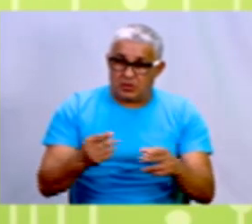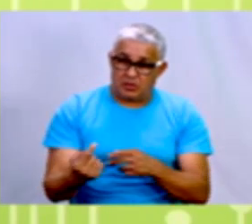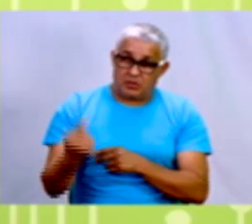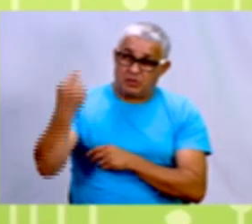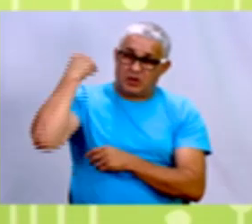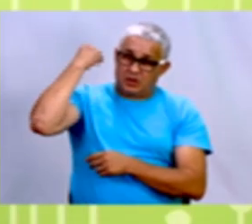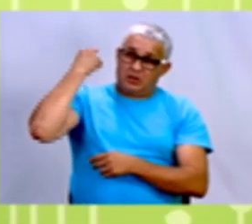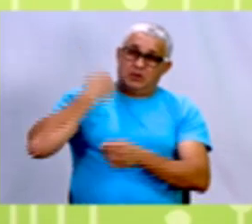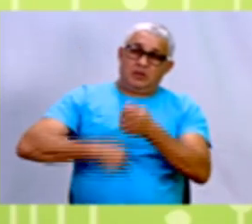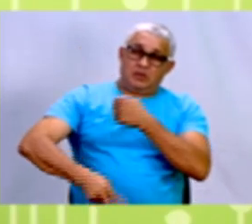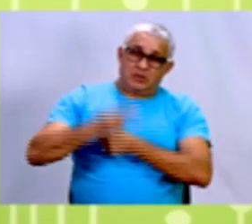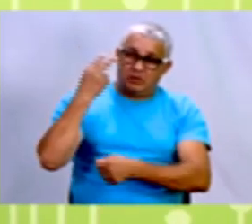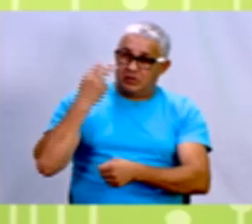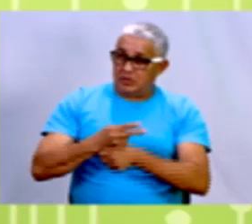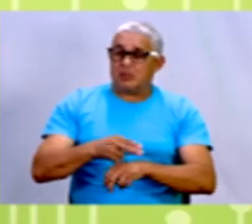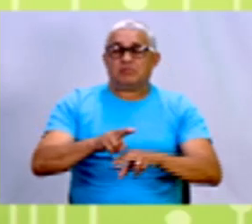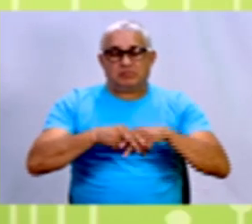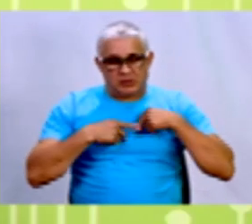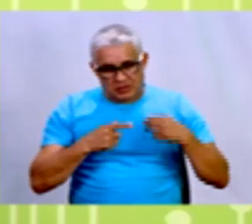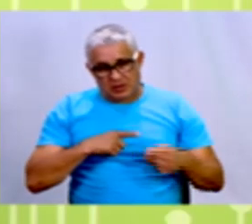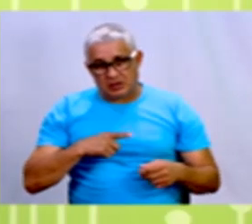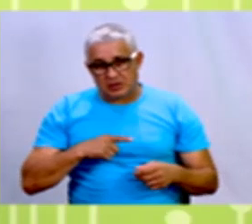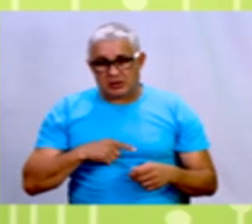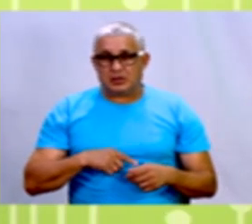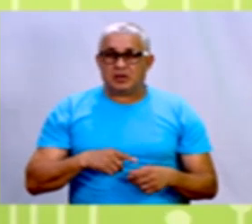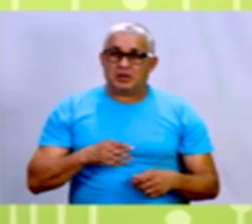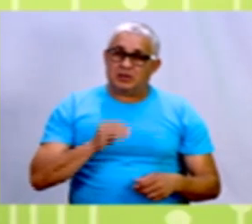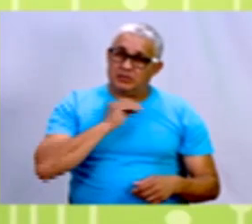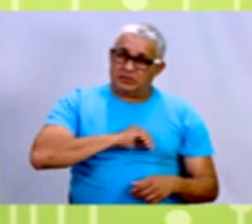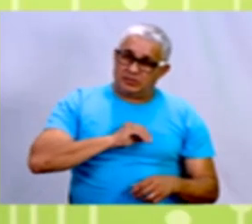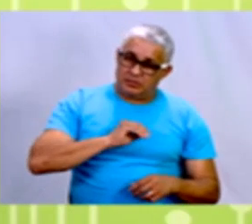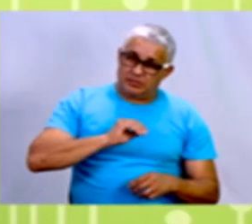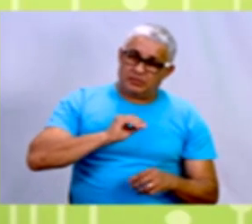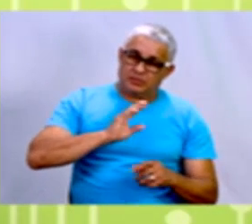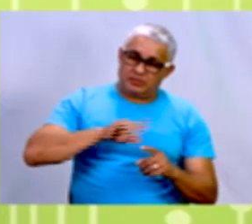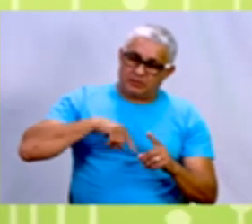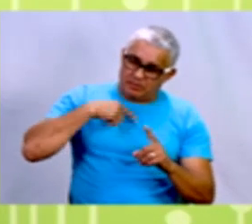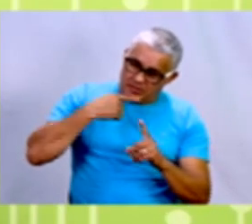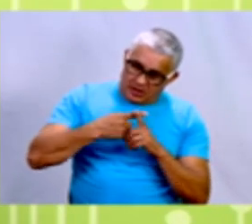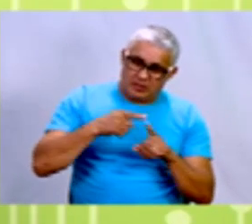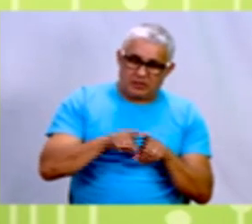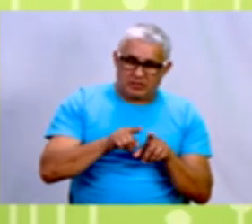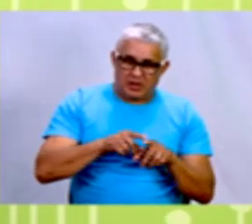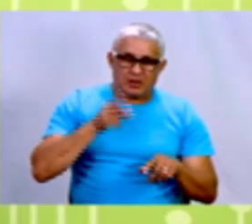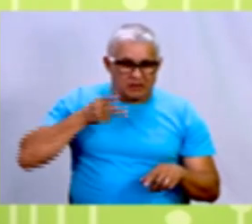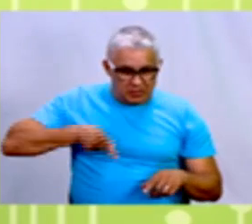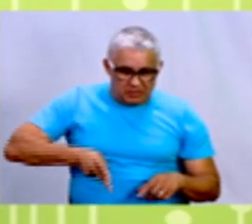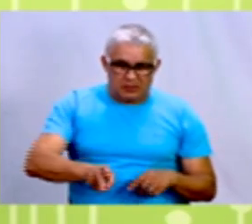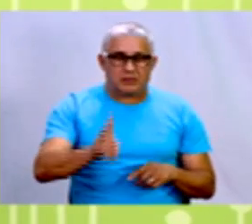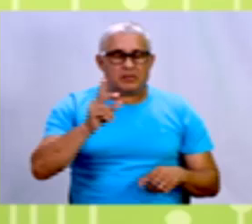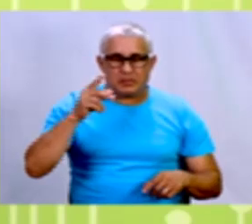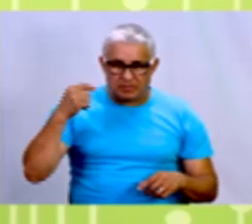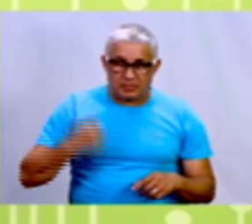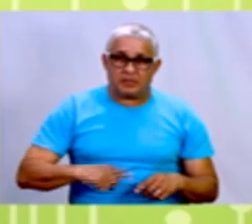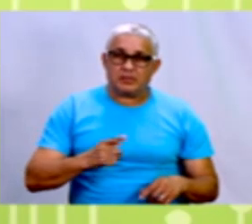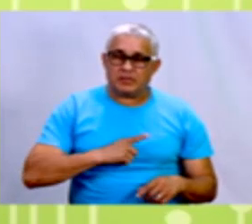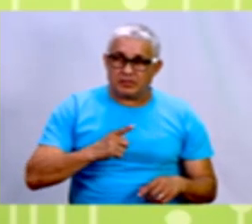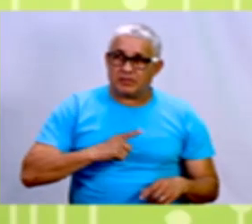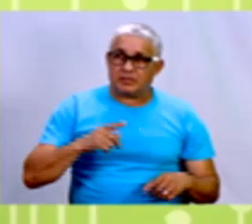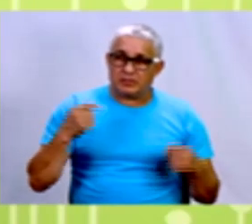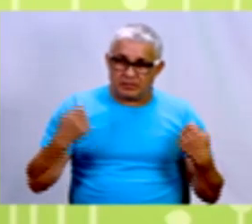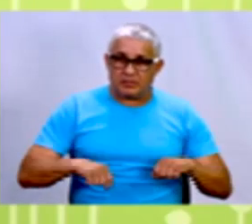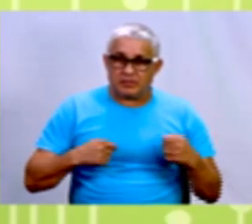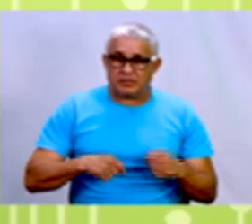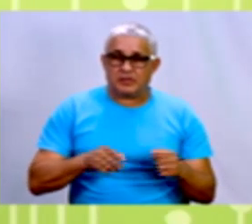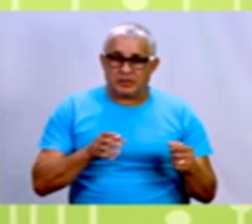2 anos atrás. E é por isso que a gente tem aumento de salário todo ano, tem tudo isso, porque tem que ter um acompanhamento aí que a gente